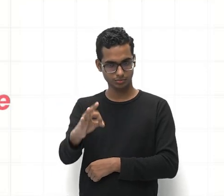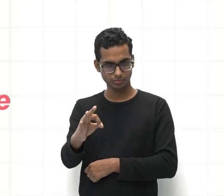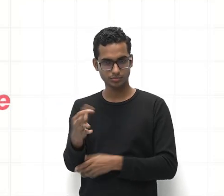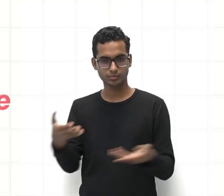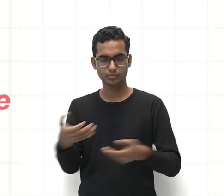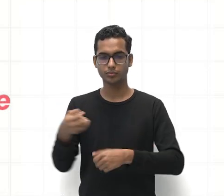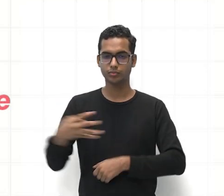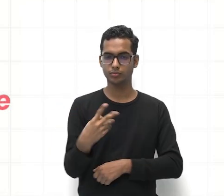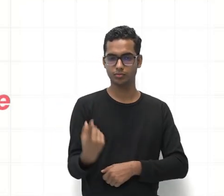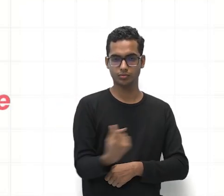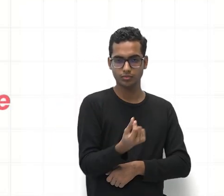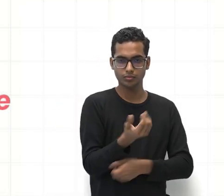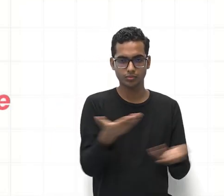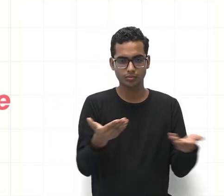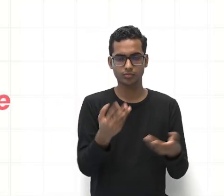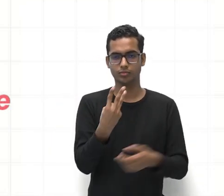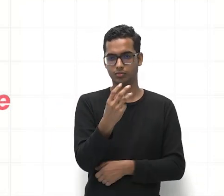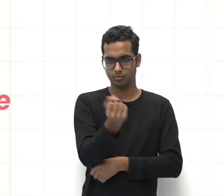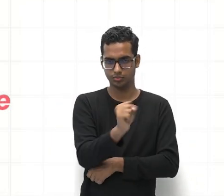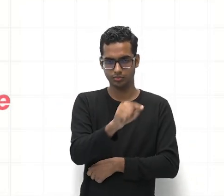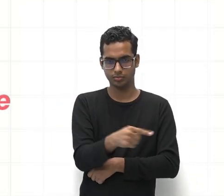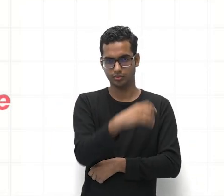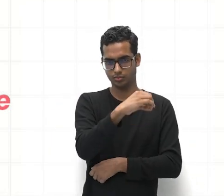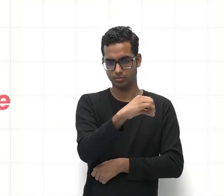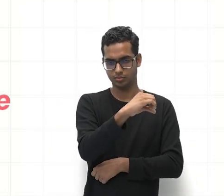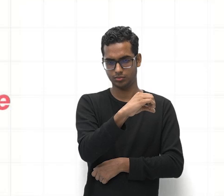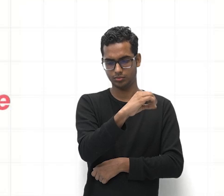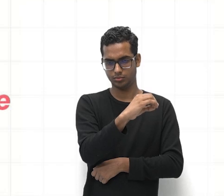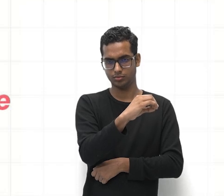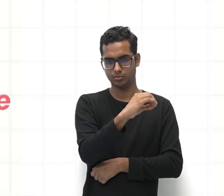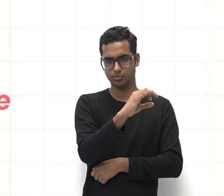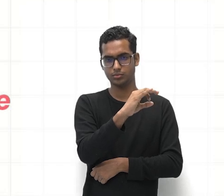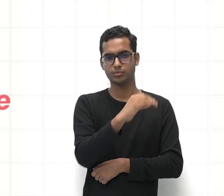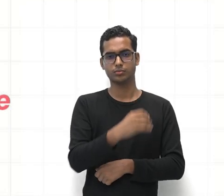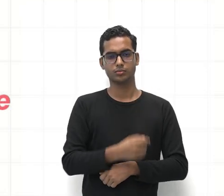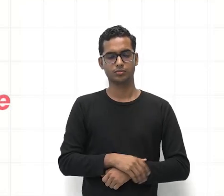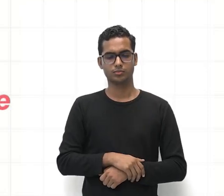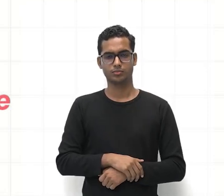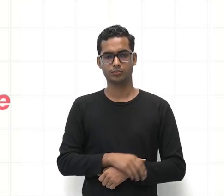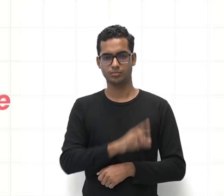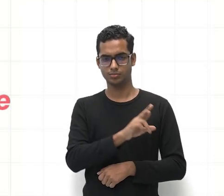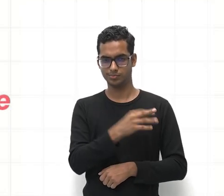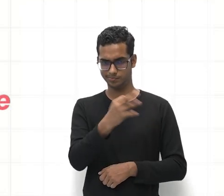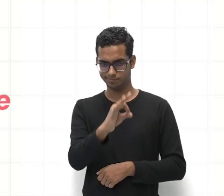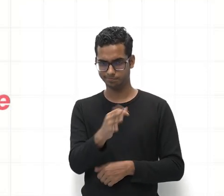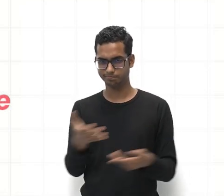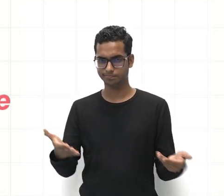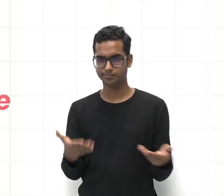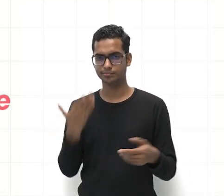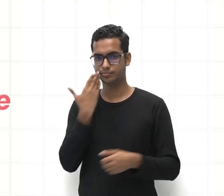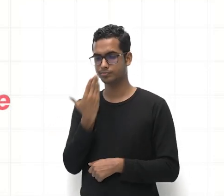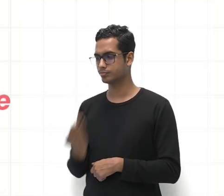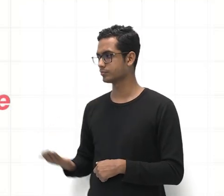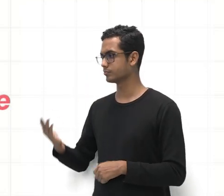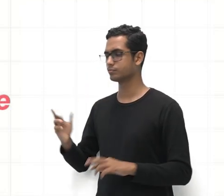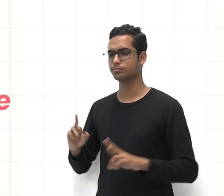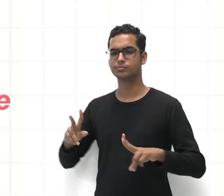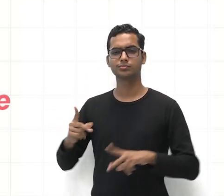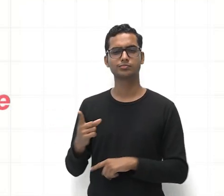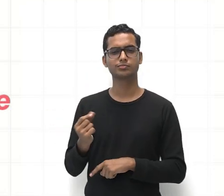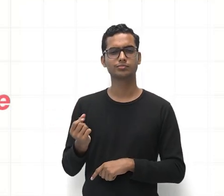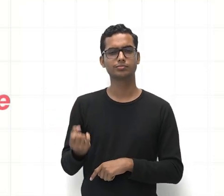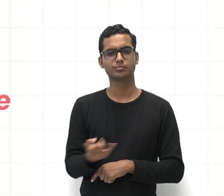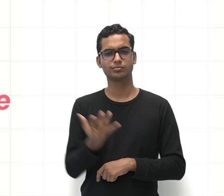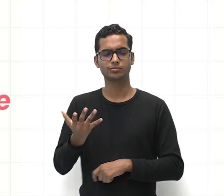o novo preço é de R$ 38,90. Portanto, a diferença entre os preços será igual a